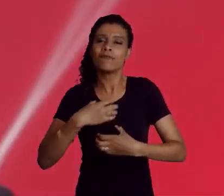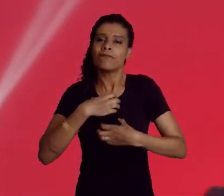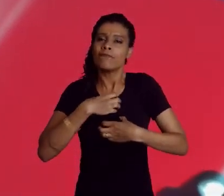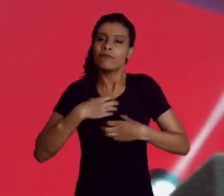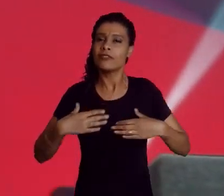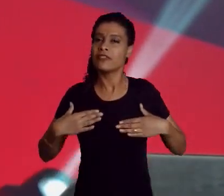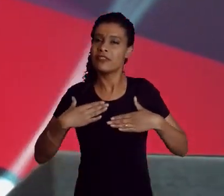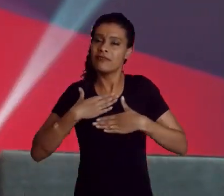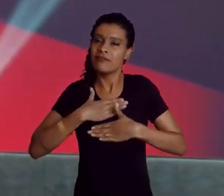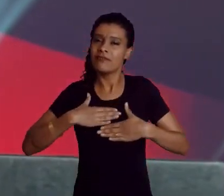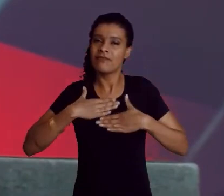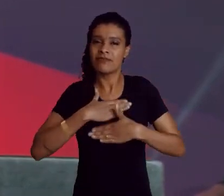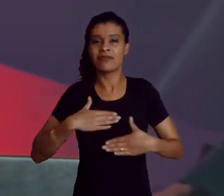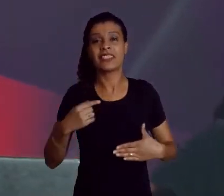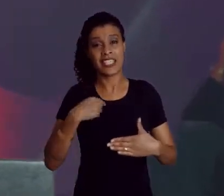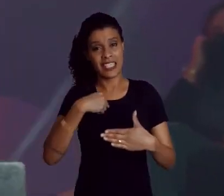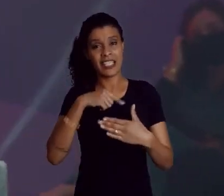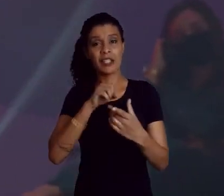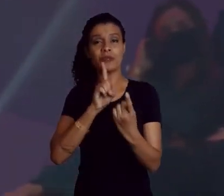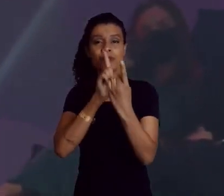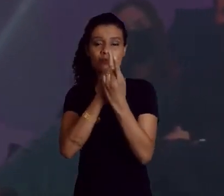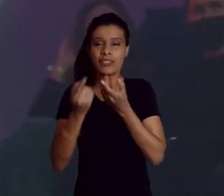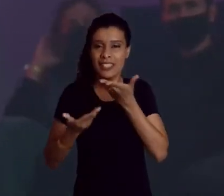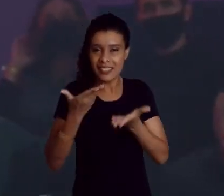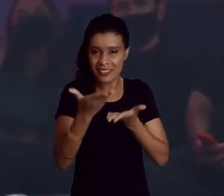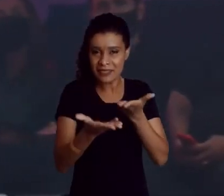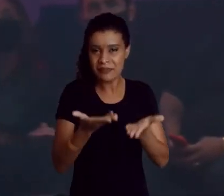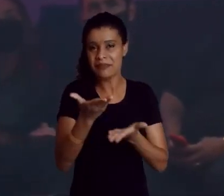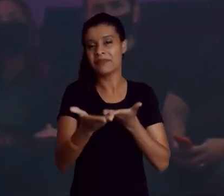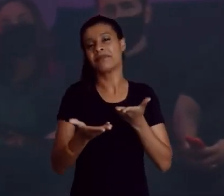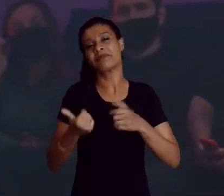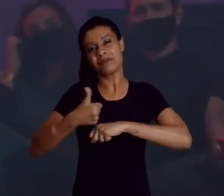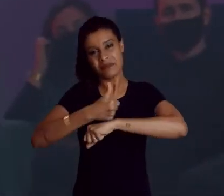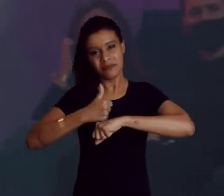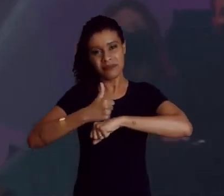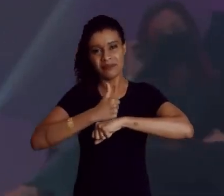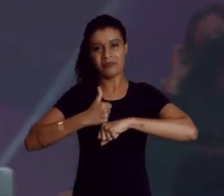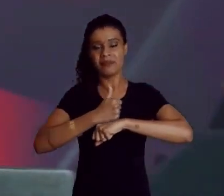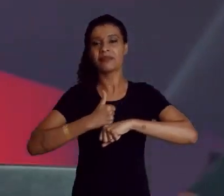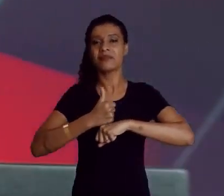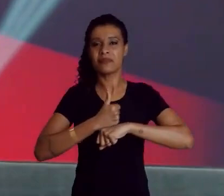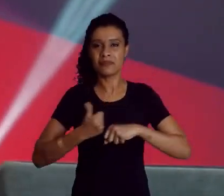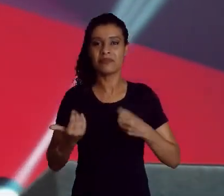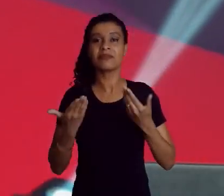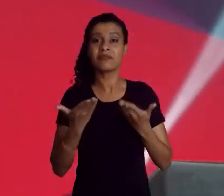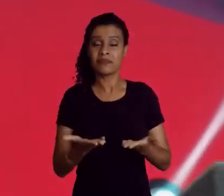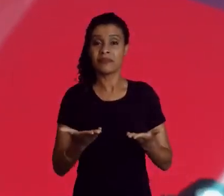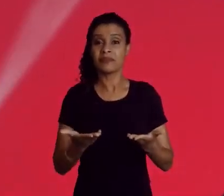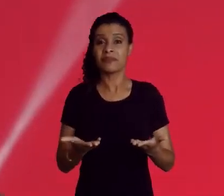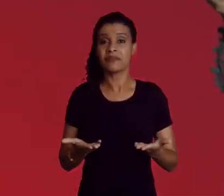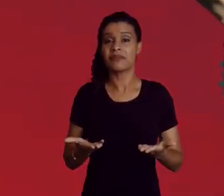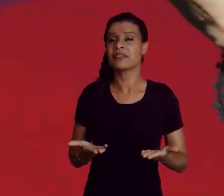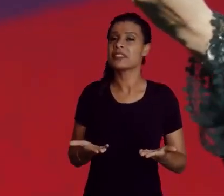Eu posso dizer, como terapeuta, sexóloga e também como uma mulher cristã que carrega também o título de pastor, olha que lindo. Eu gosto de dizer, olha, tanto